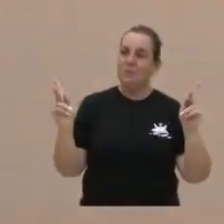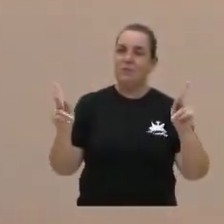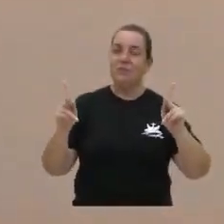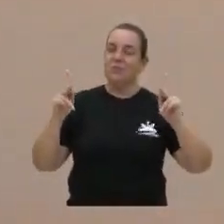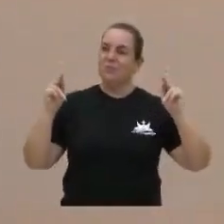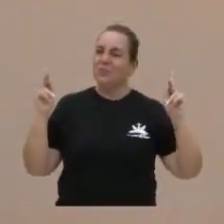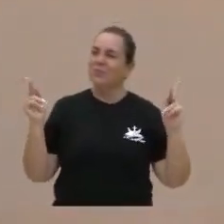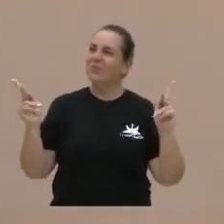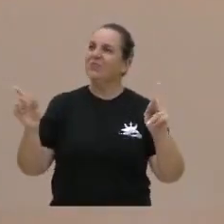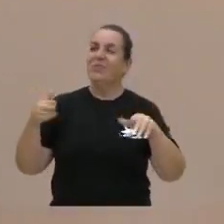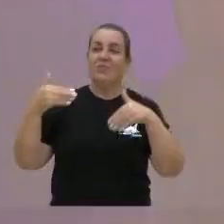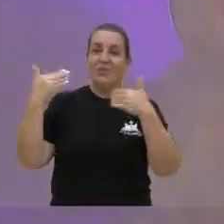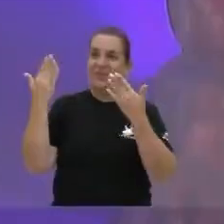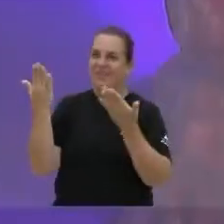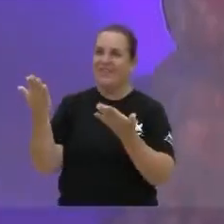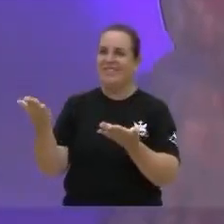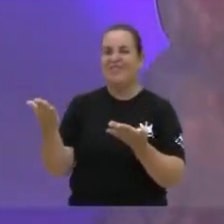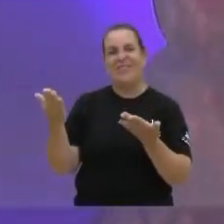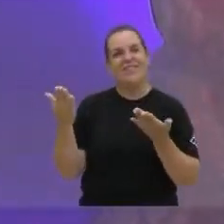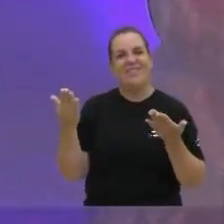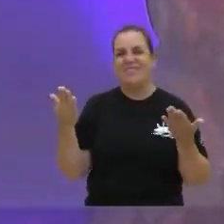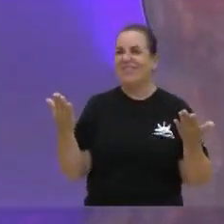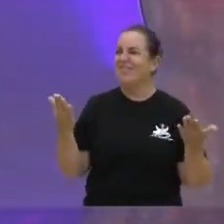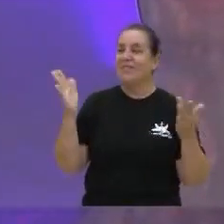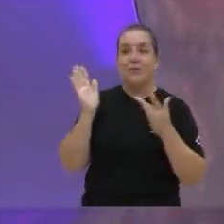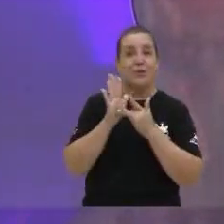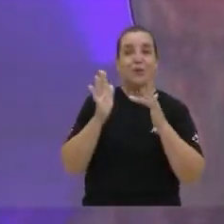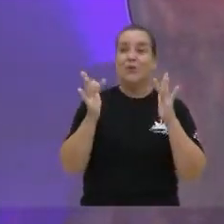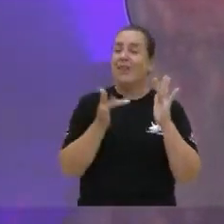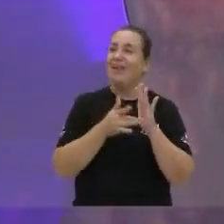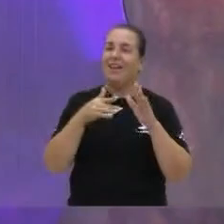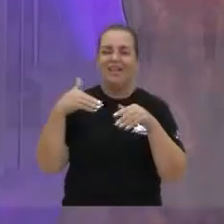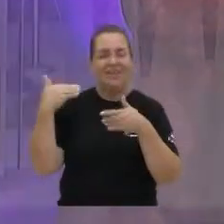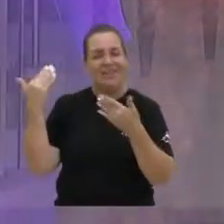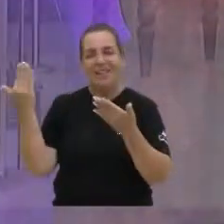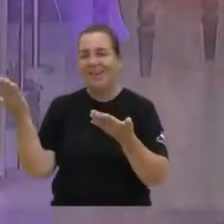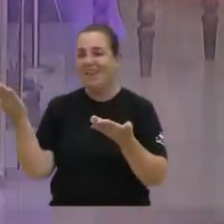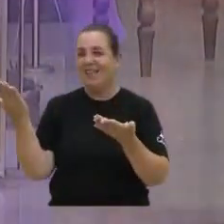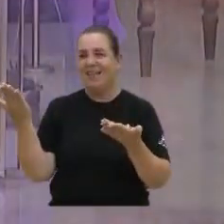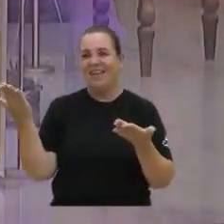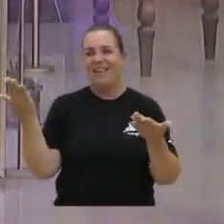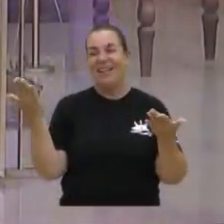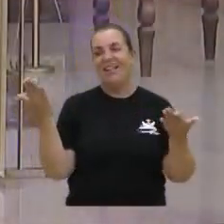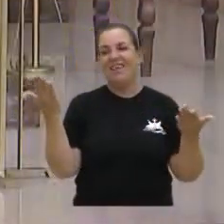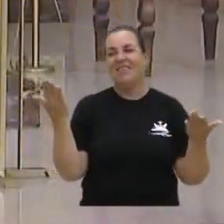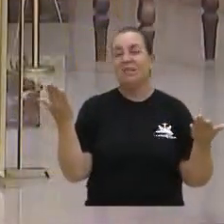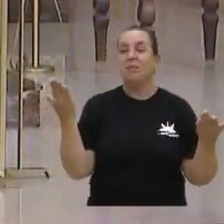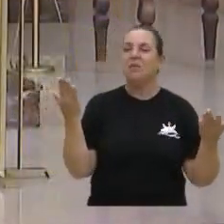Vitorioso ele é.